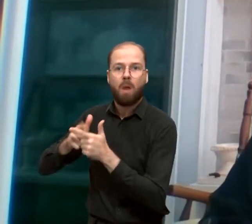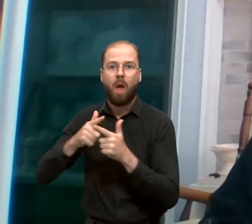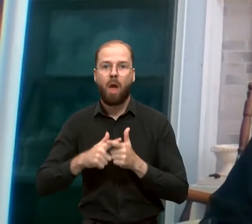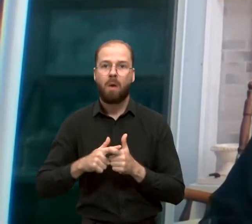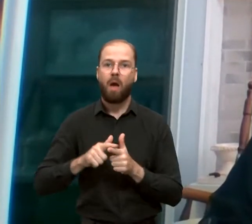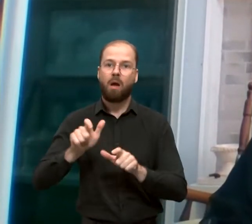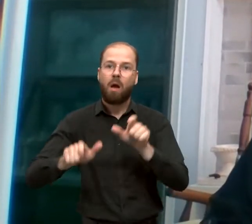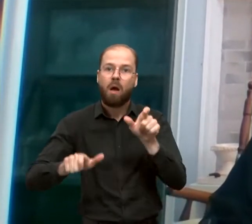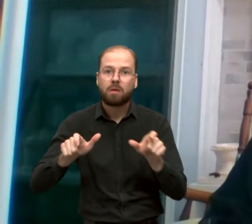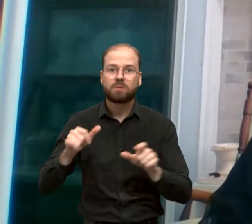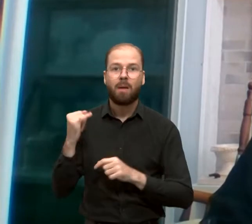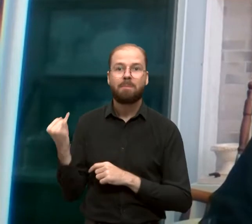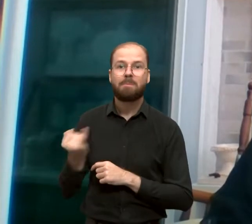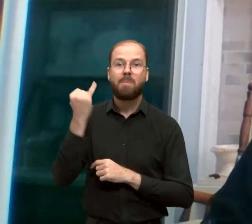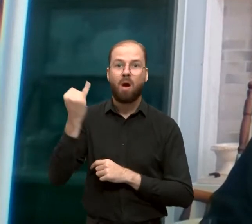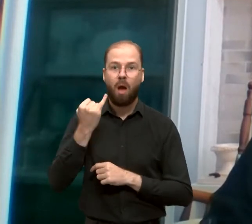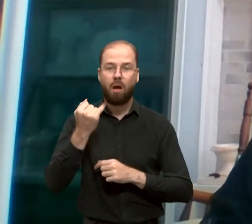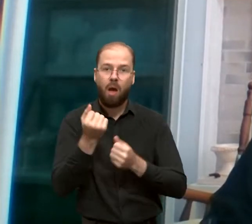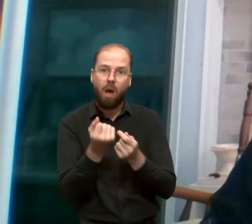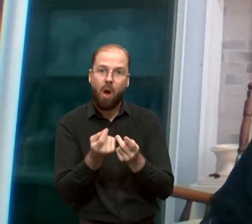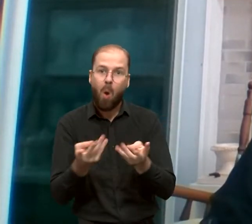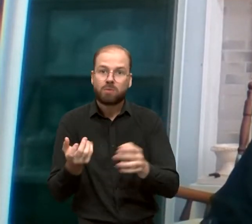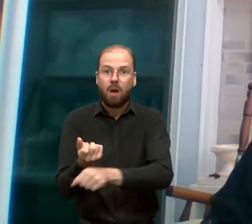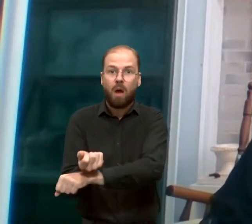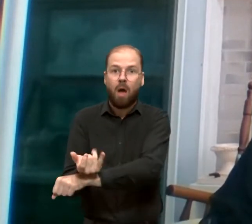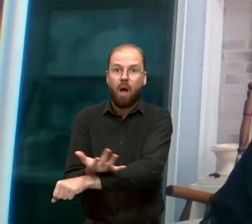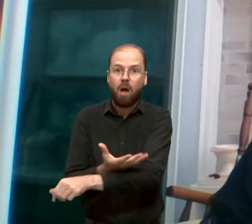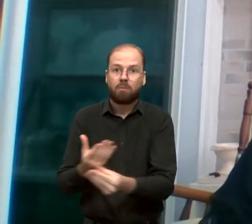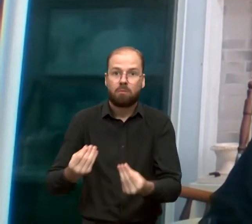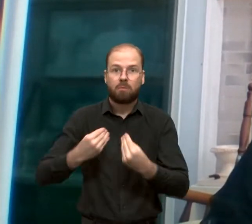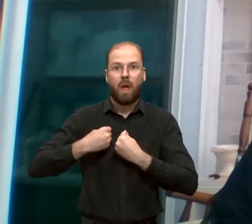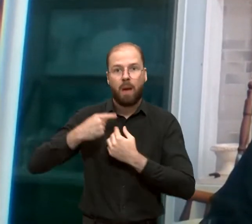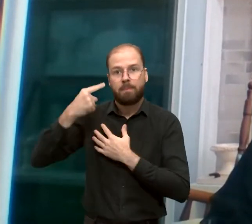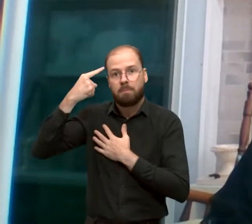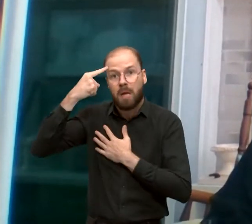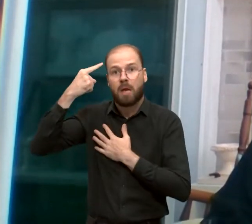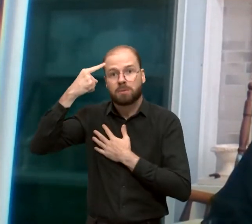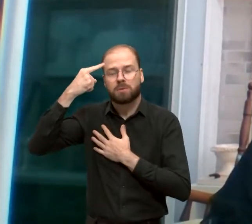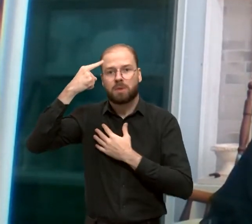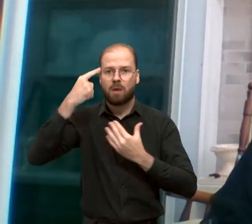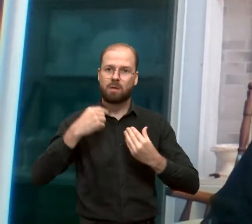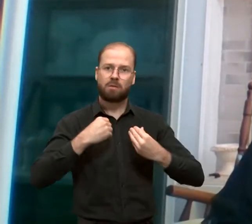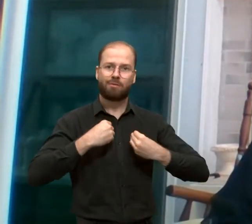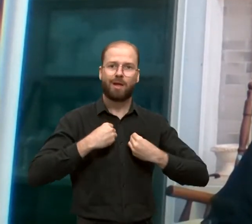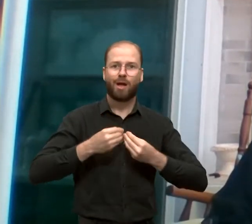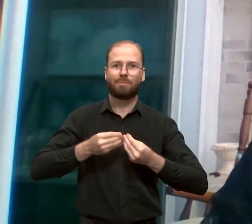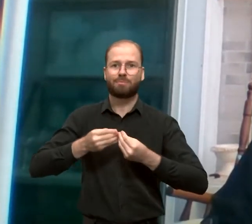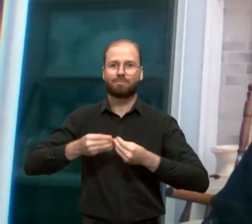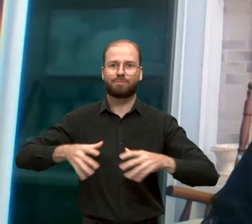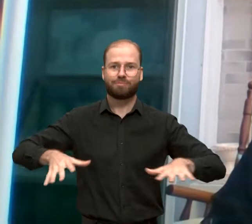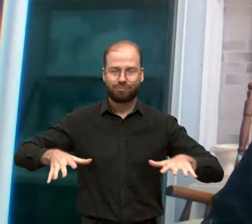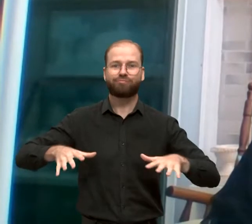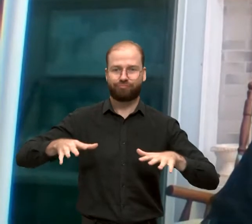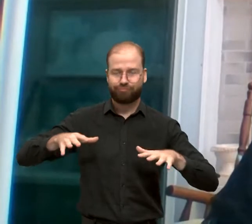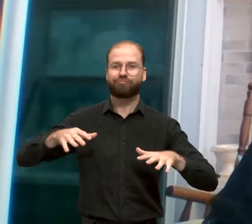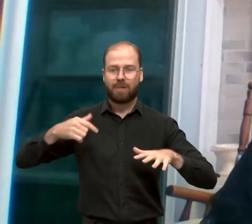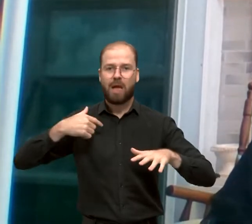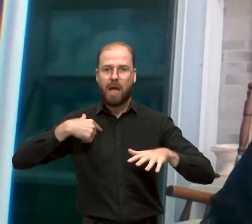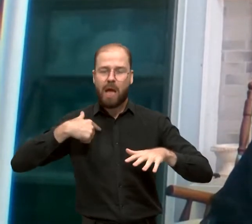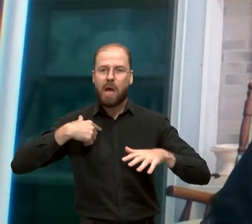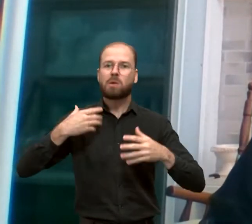esses fatores emocionais que afetam a nossa nosso psique, eles